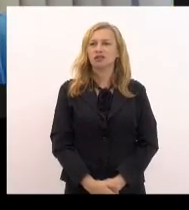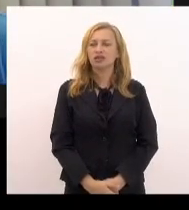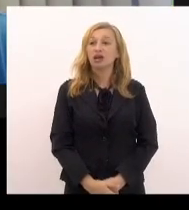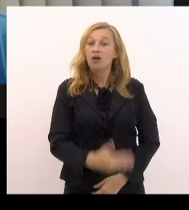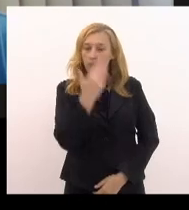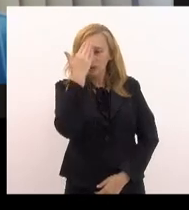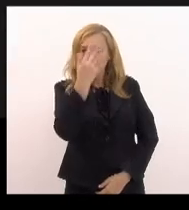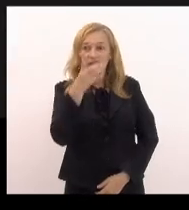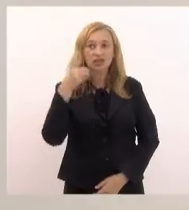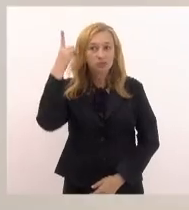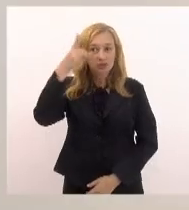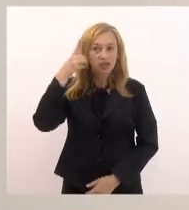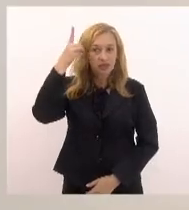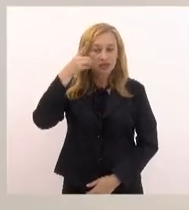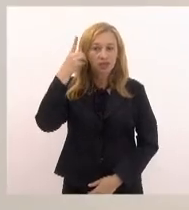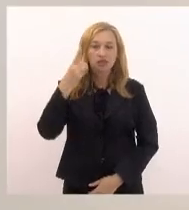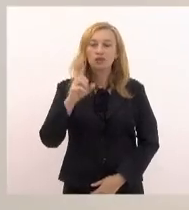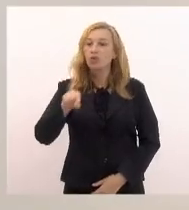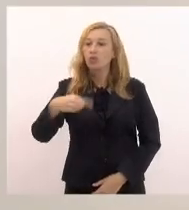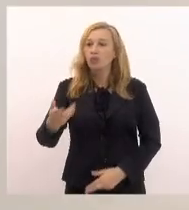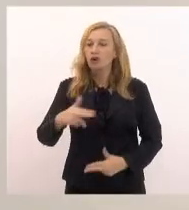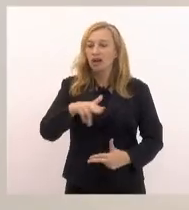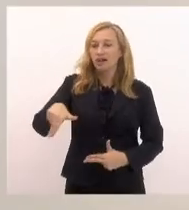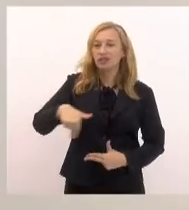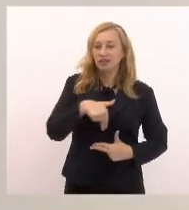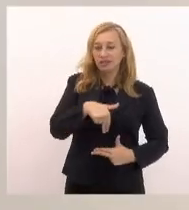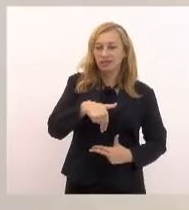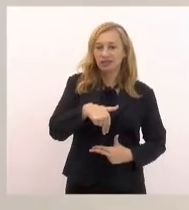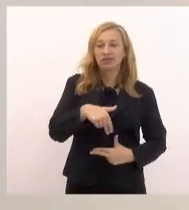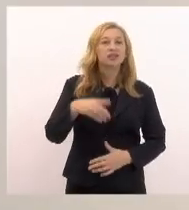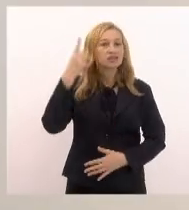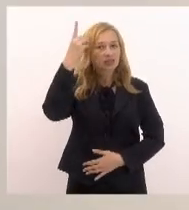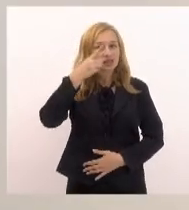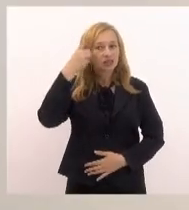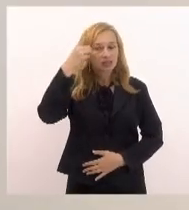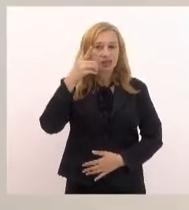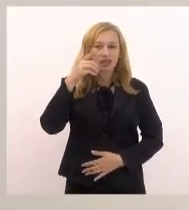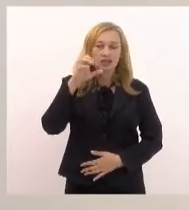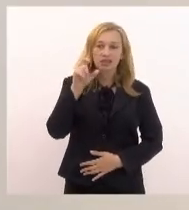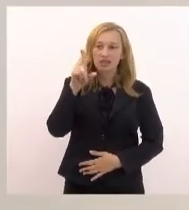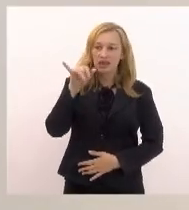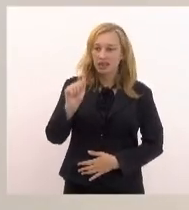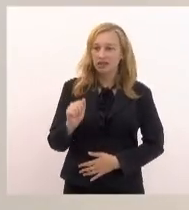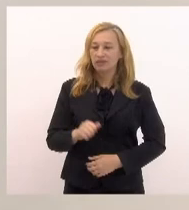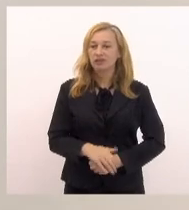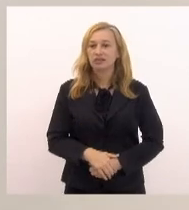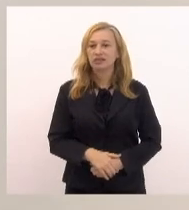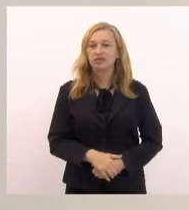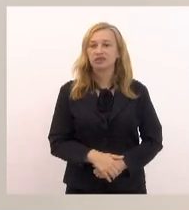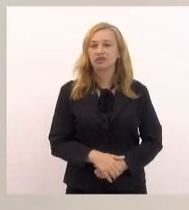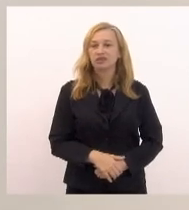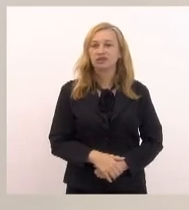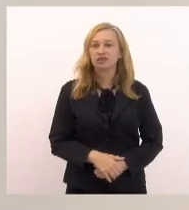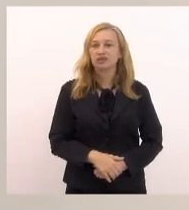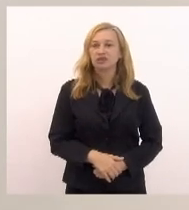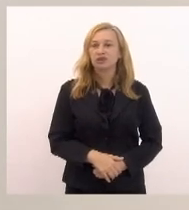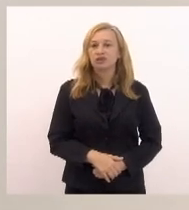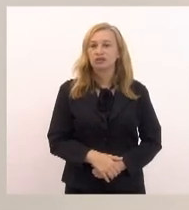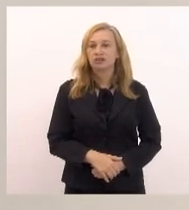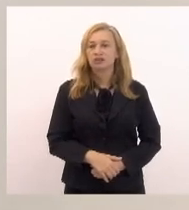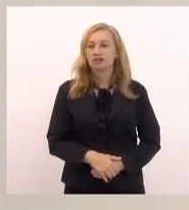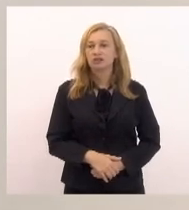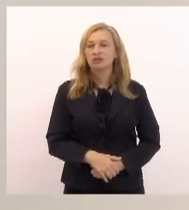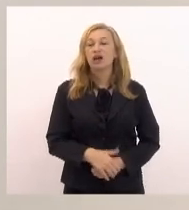Obrigada, deputado. Próximo orador inscrito é a nobre deputada Célia Jordão. Vossa Excelência dispõe de